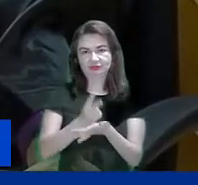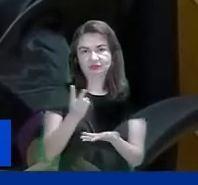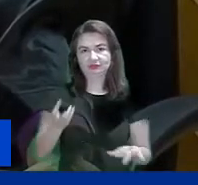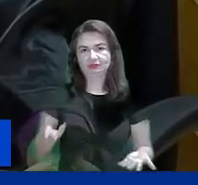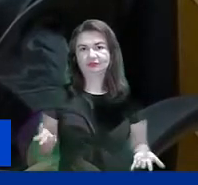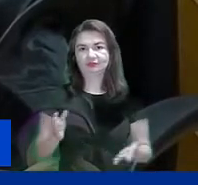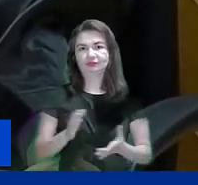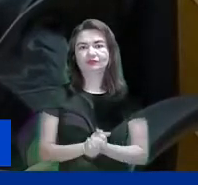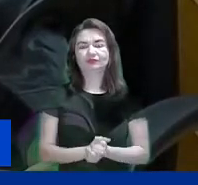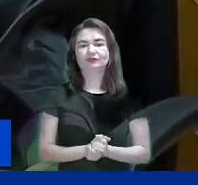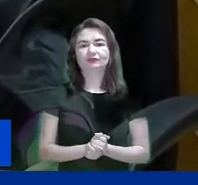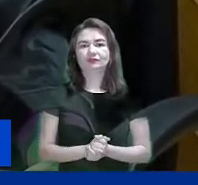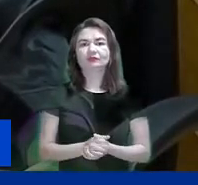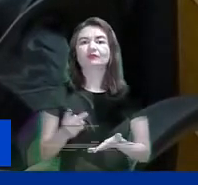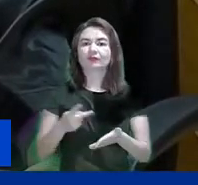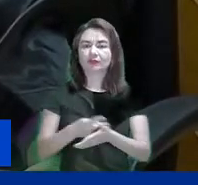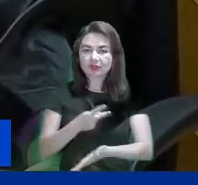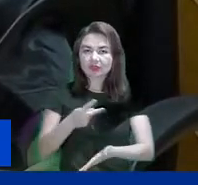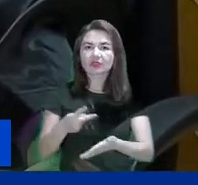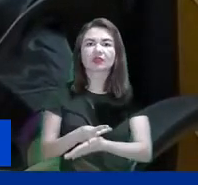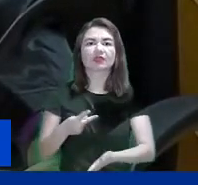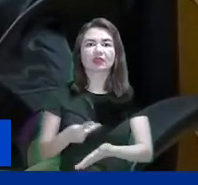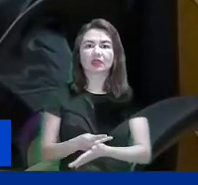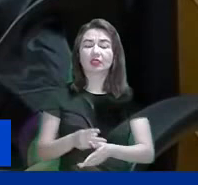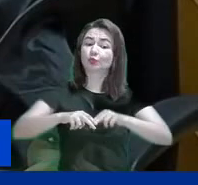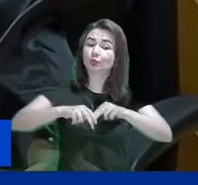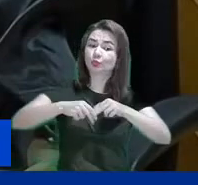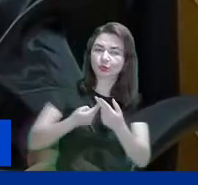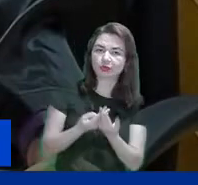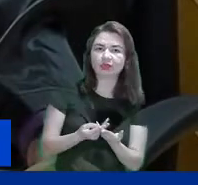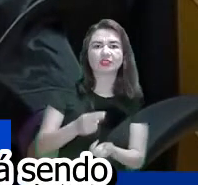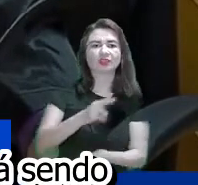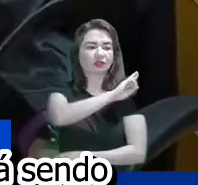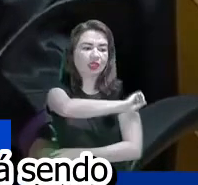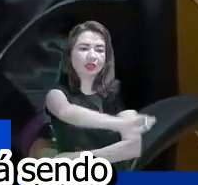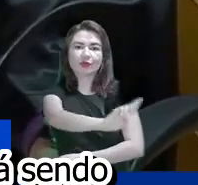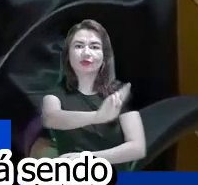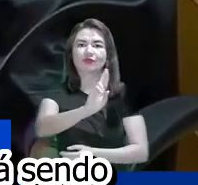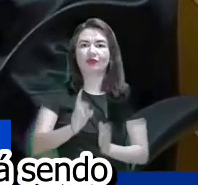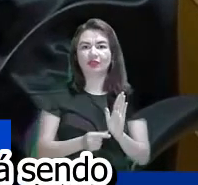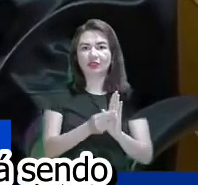de irregularidade grave que enseja a desaprovação das contas da candidata.